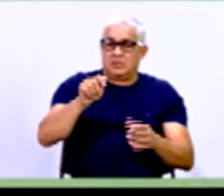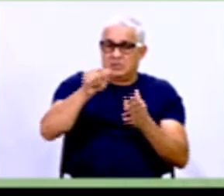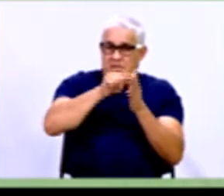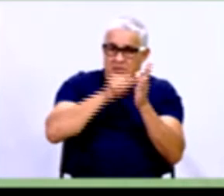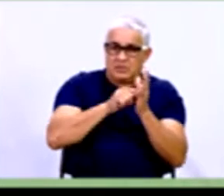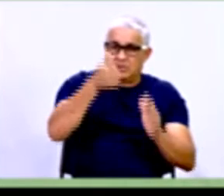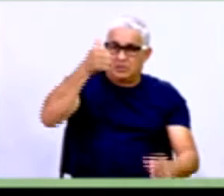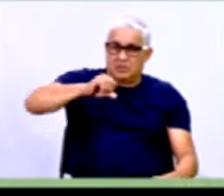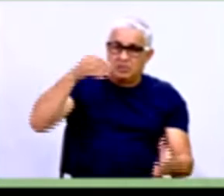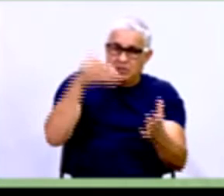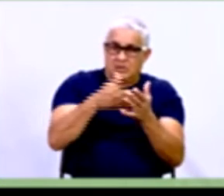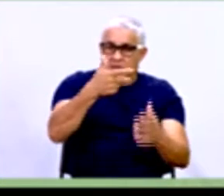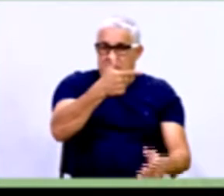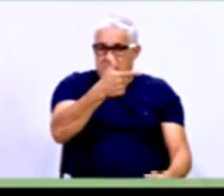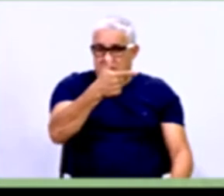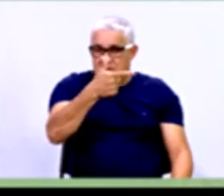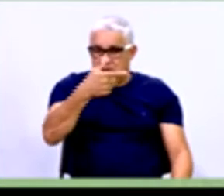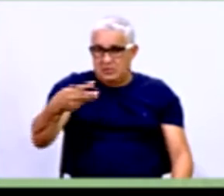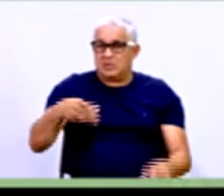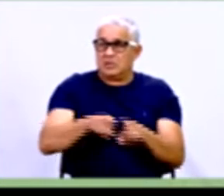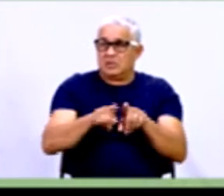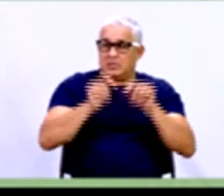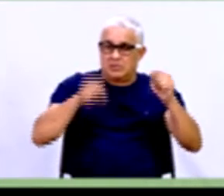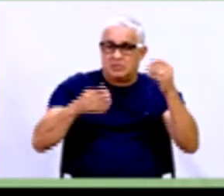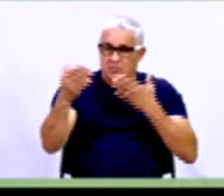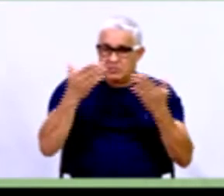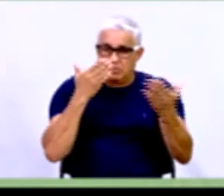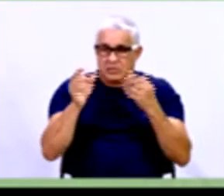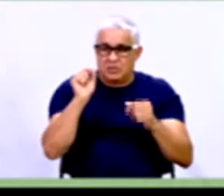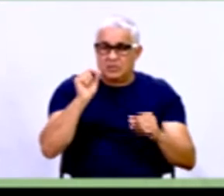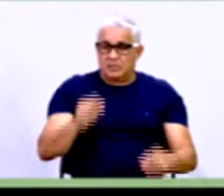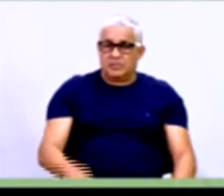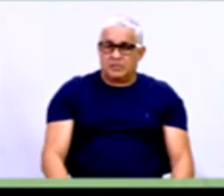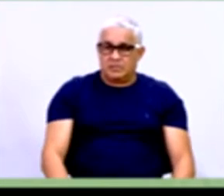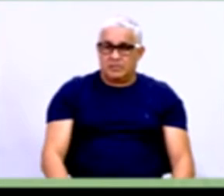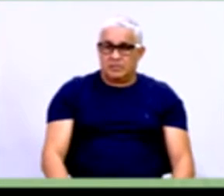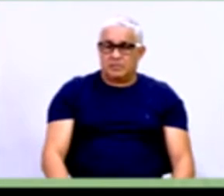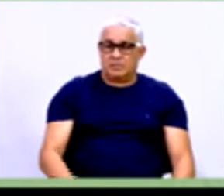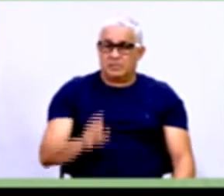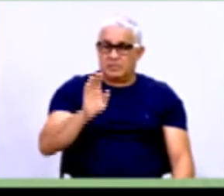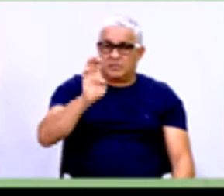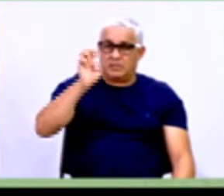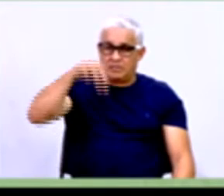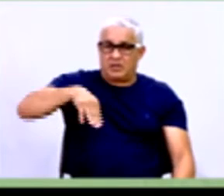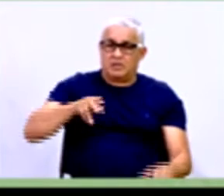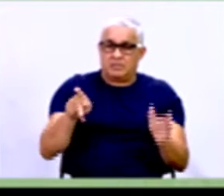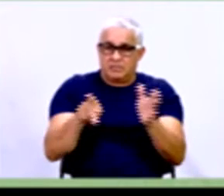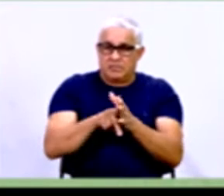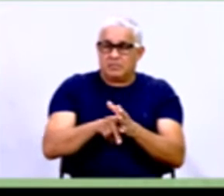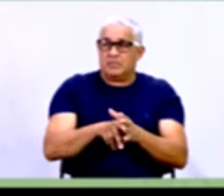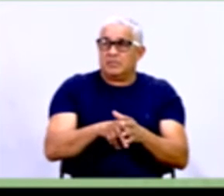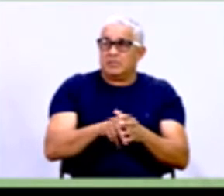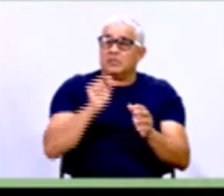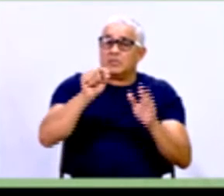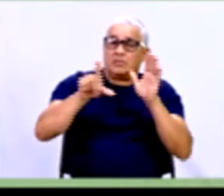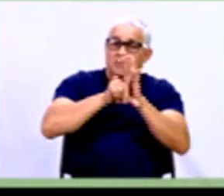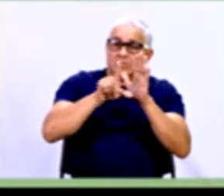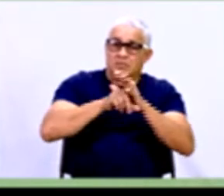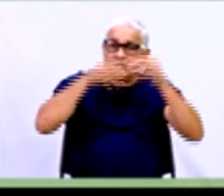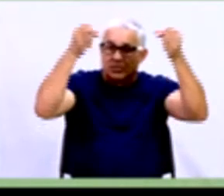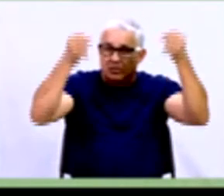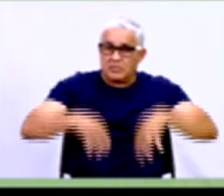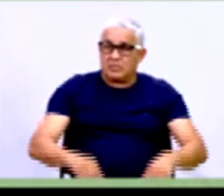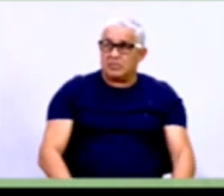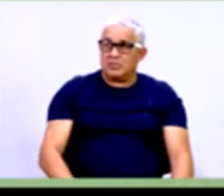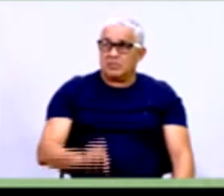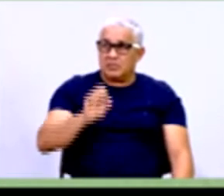coisas bem interessantes ali para serem analisadas sobre, inclusive, os benefícios previdenciários. Mas vamos lá, o que diz a Lei